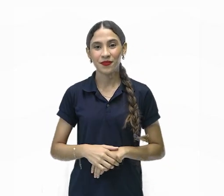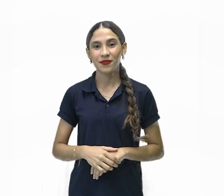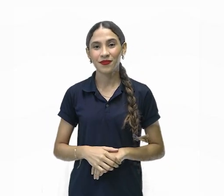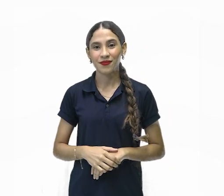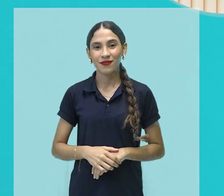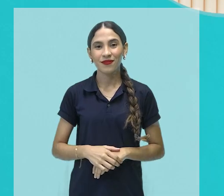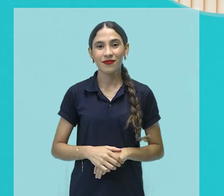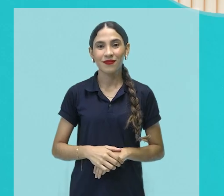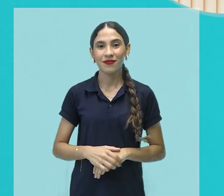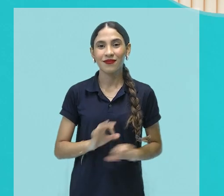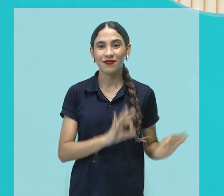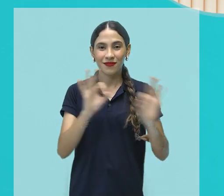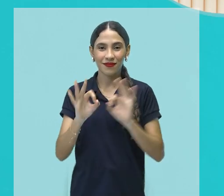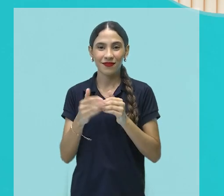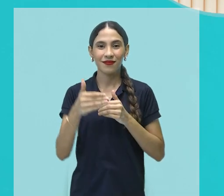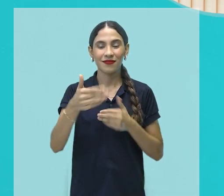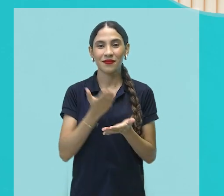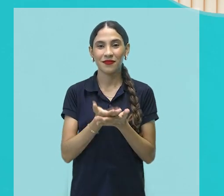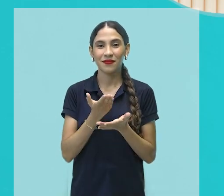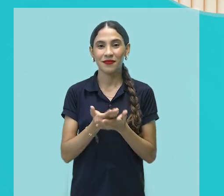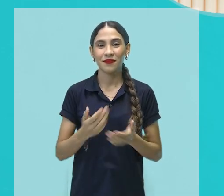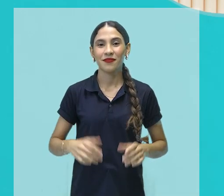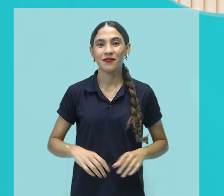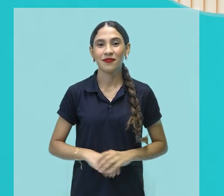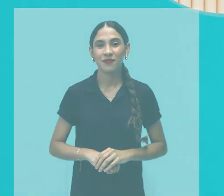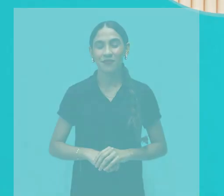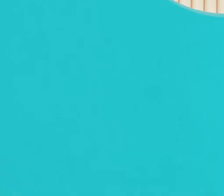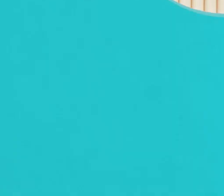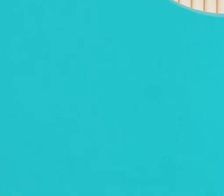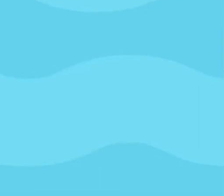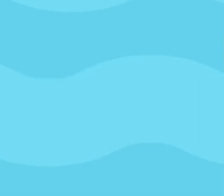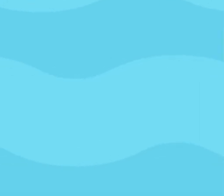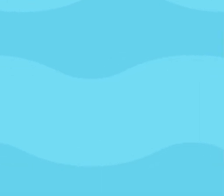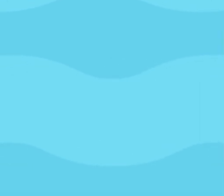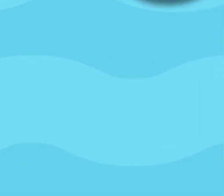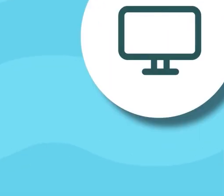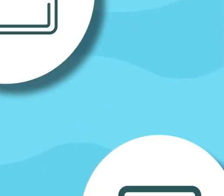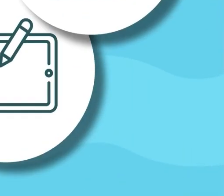global. Vamos então à nossa aula de hoje.